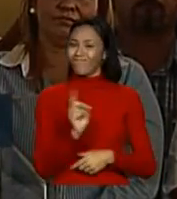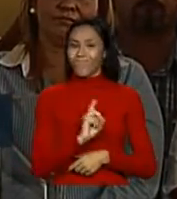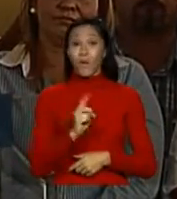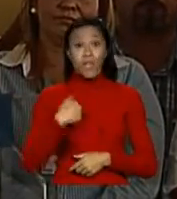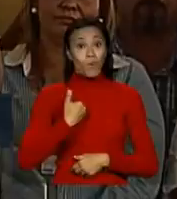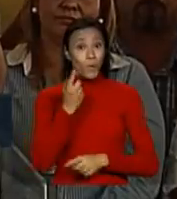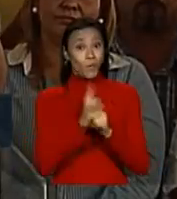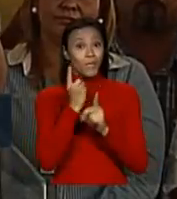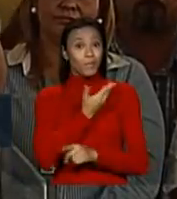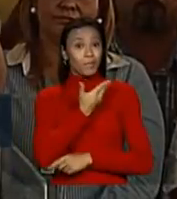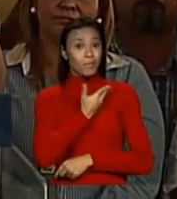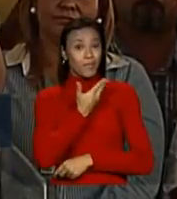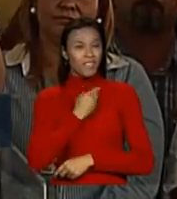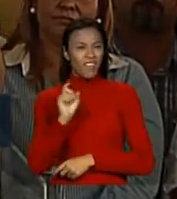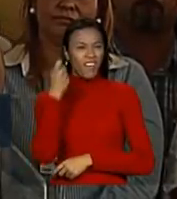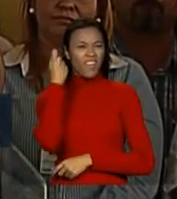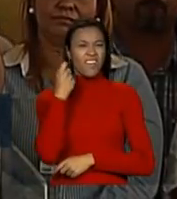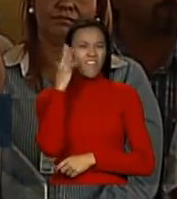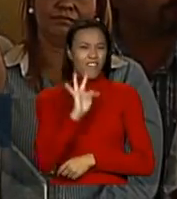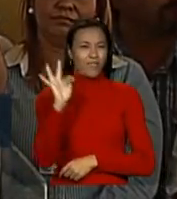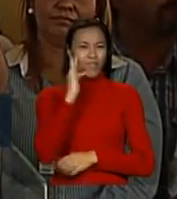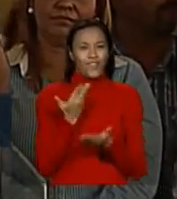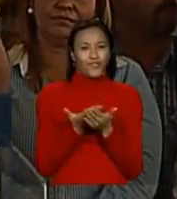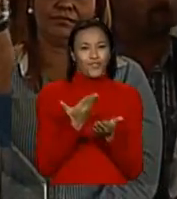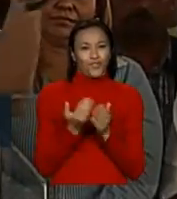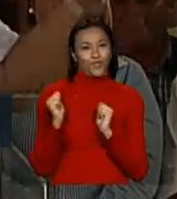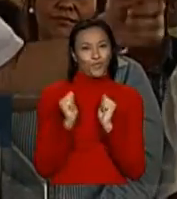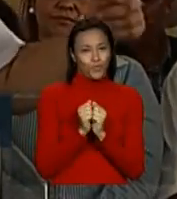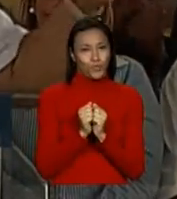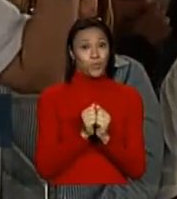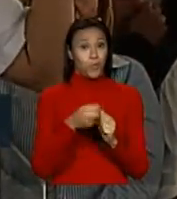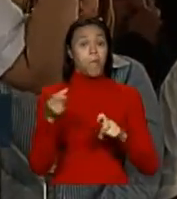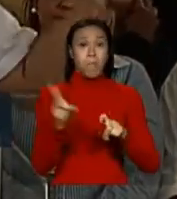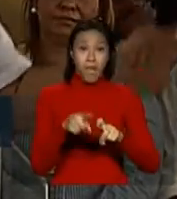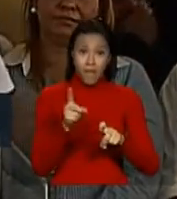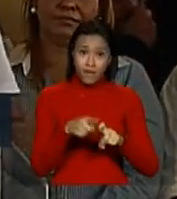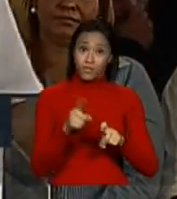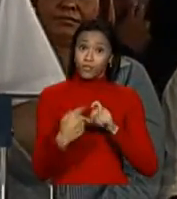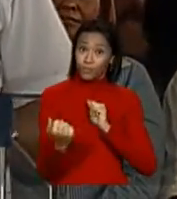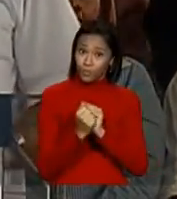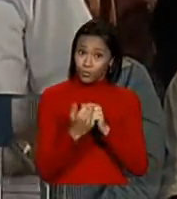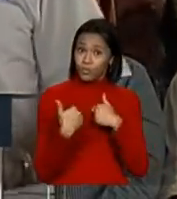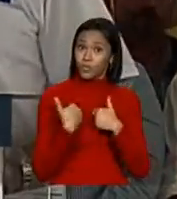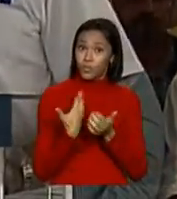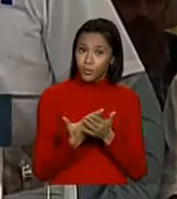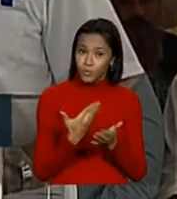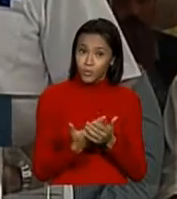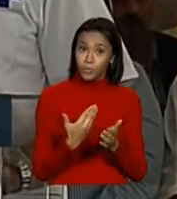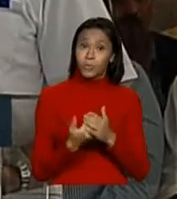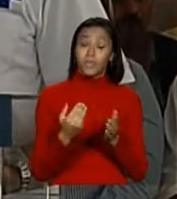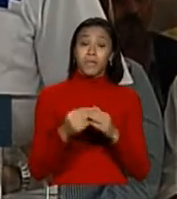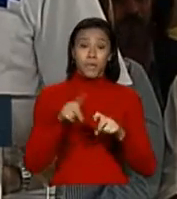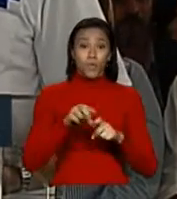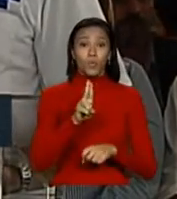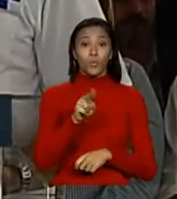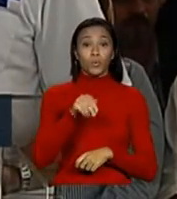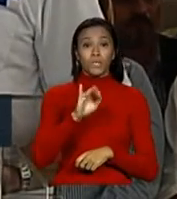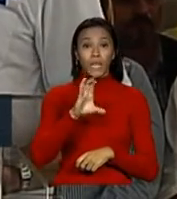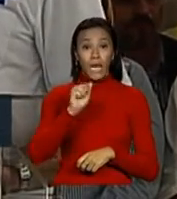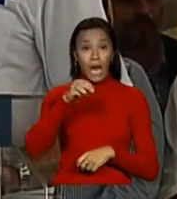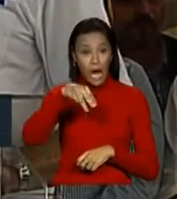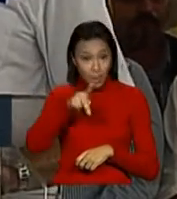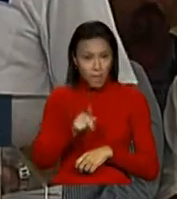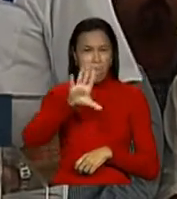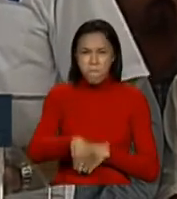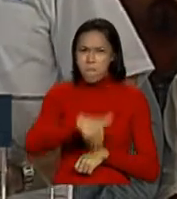meu de faculdade que fez faculdade junto comigo um médico que fez faculdade de medicina na Unicamp que é uma das melhores